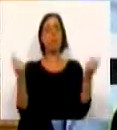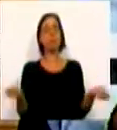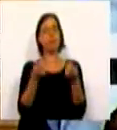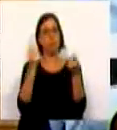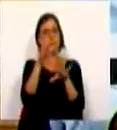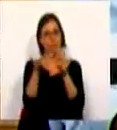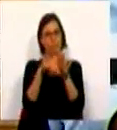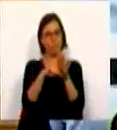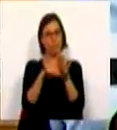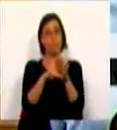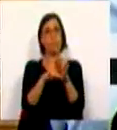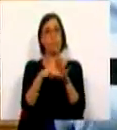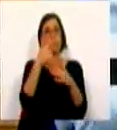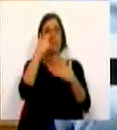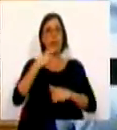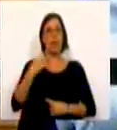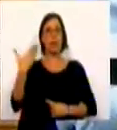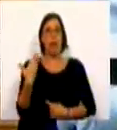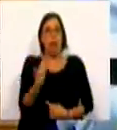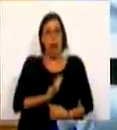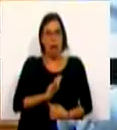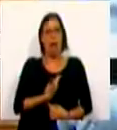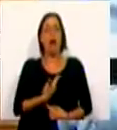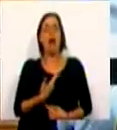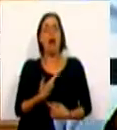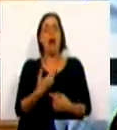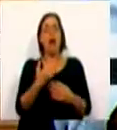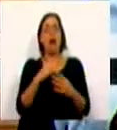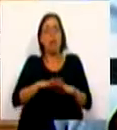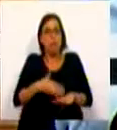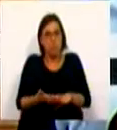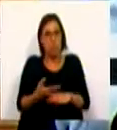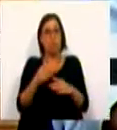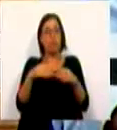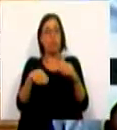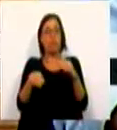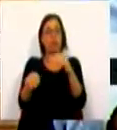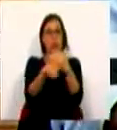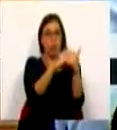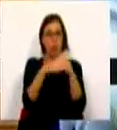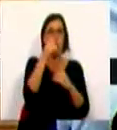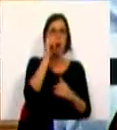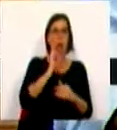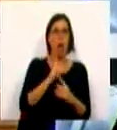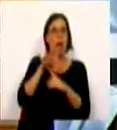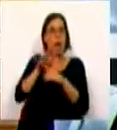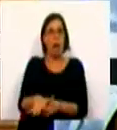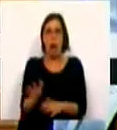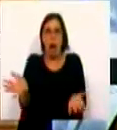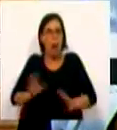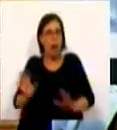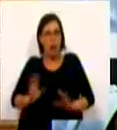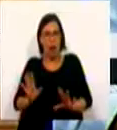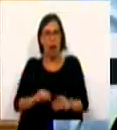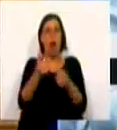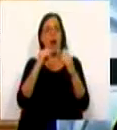a participação e a cidadania. E em quinto, reforçar as políticas de igualdade de género e de não discriminação,